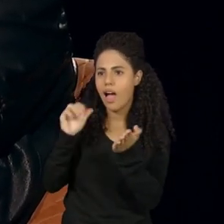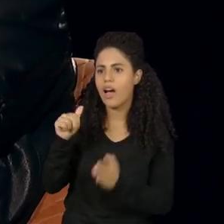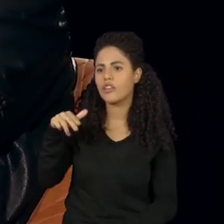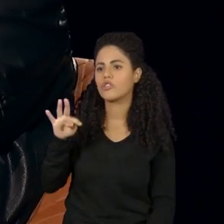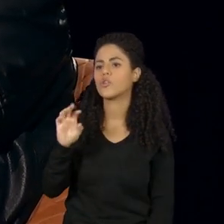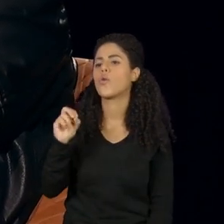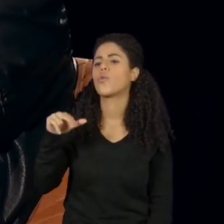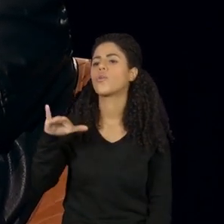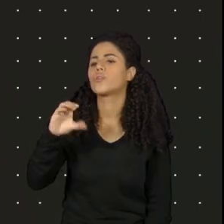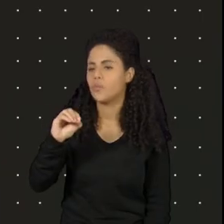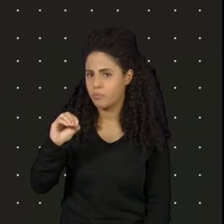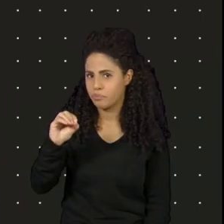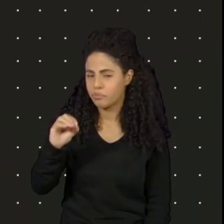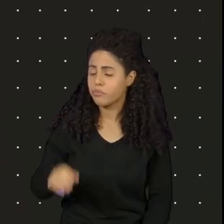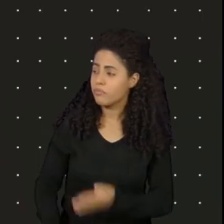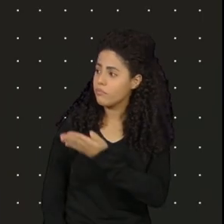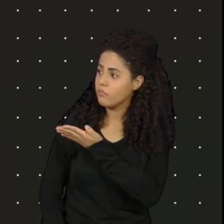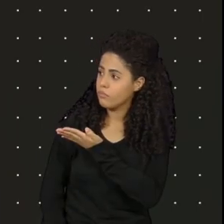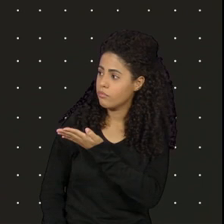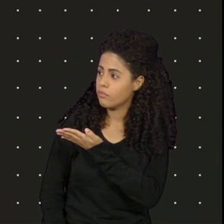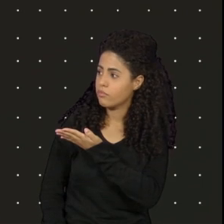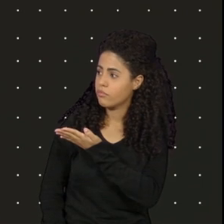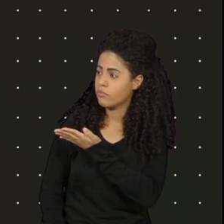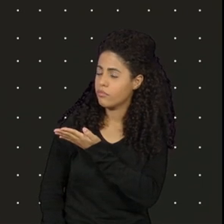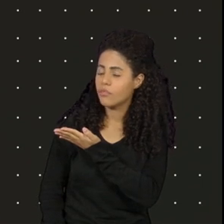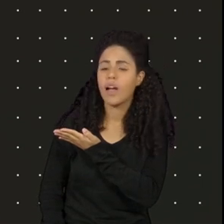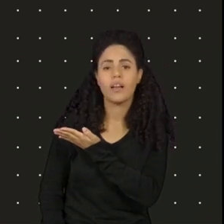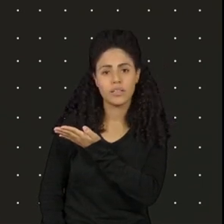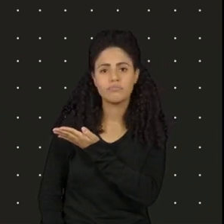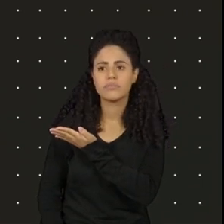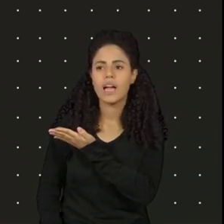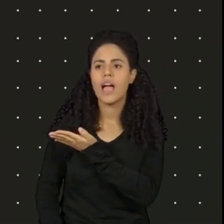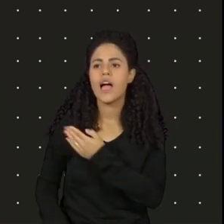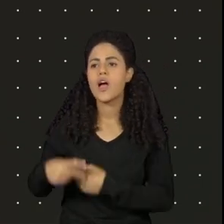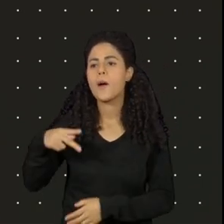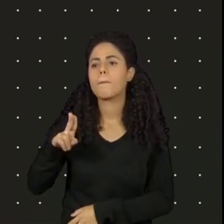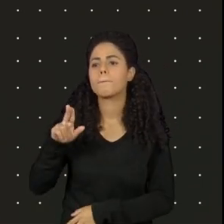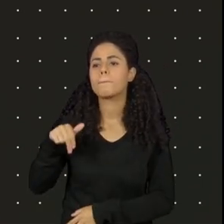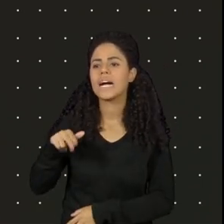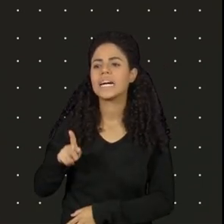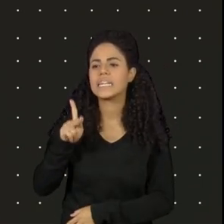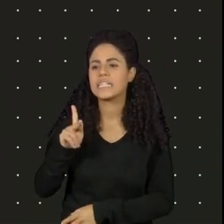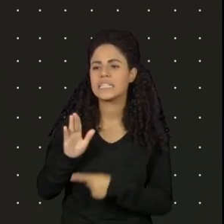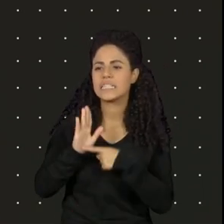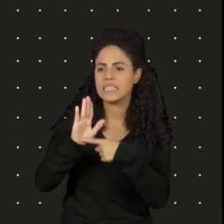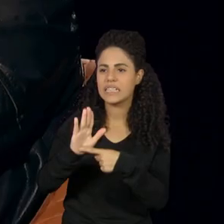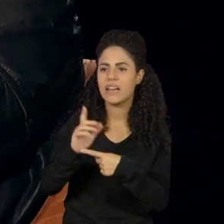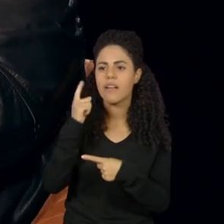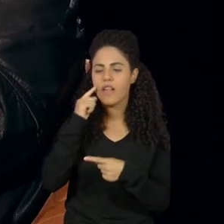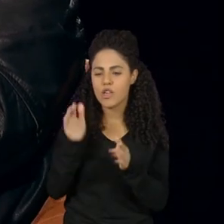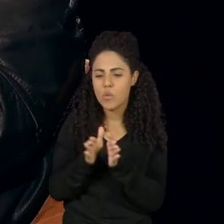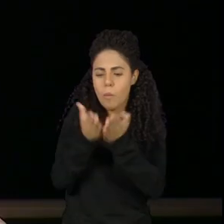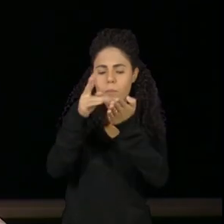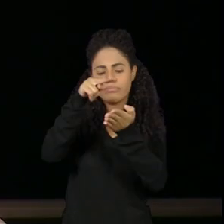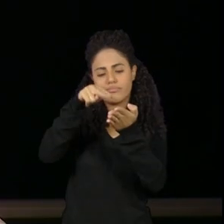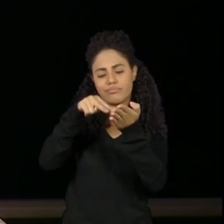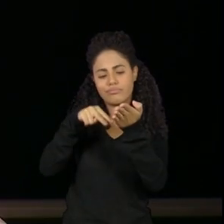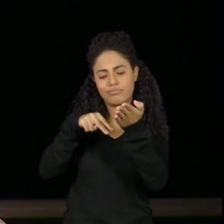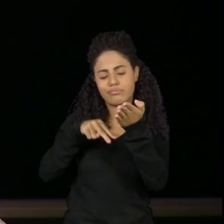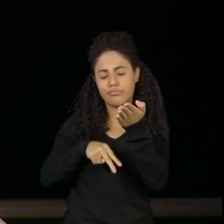Bivar, O Que é Punk, aqueles livrinhos que saíram para uma coleção chamada Primeiros Passos, da editora brasileira.